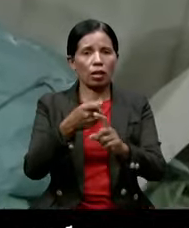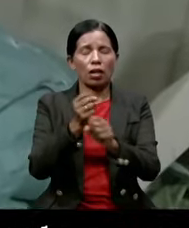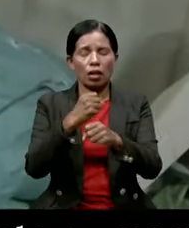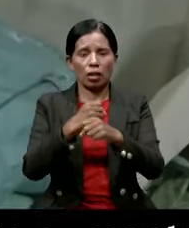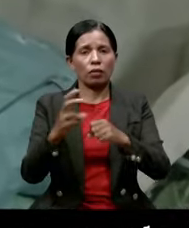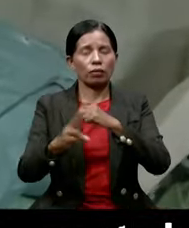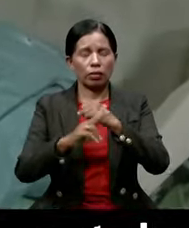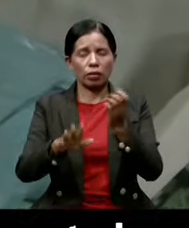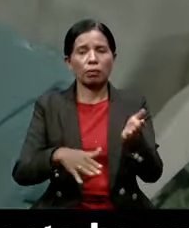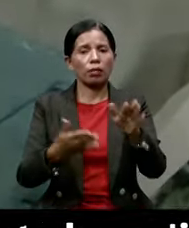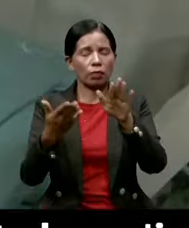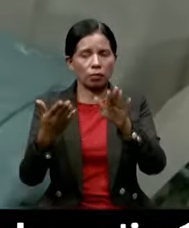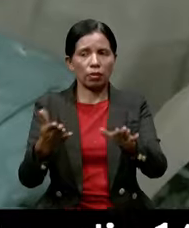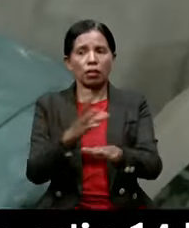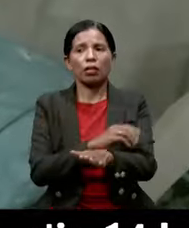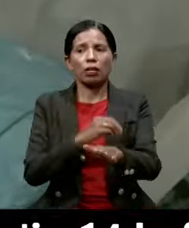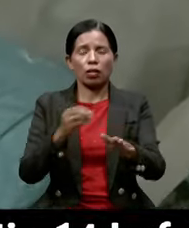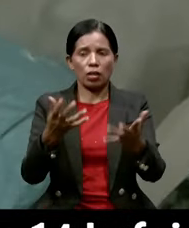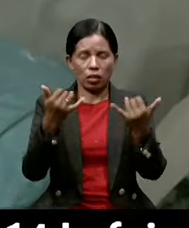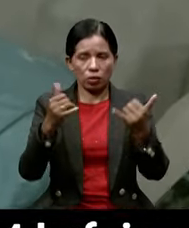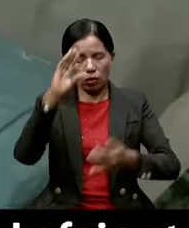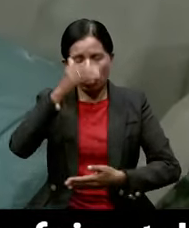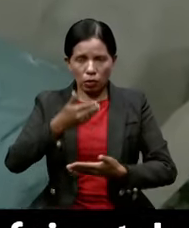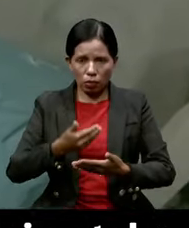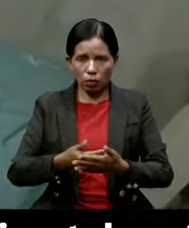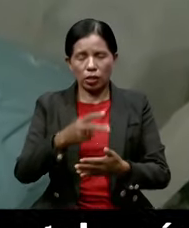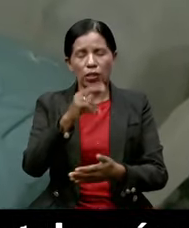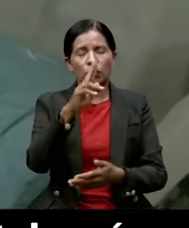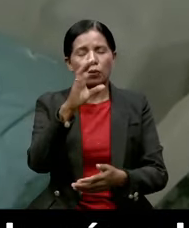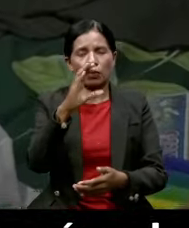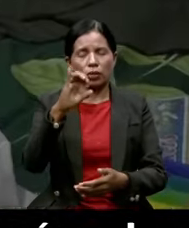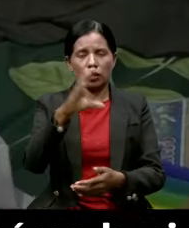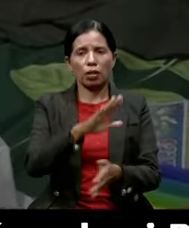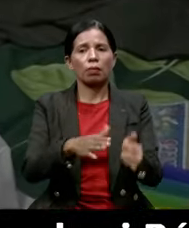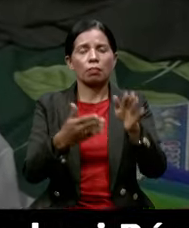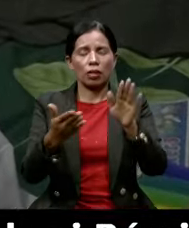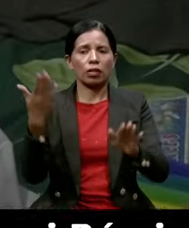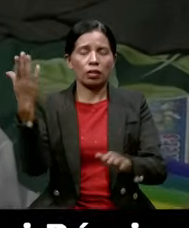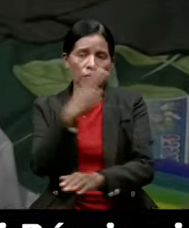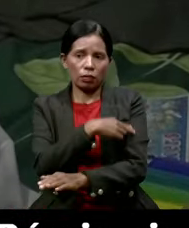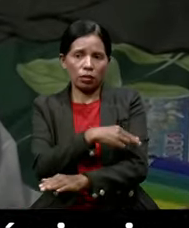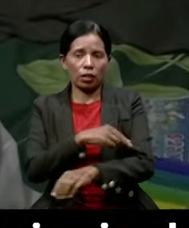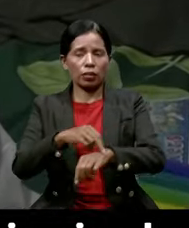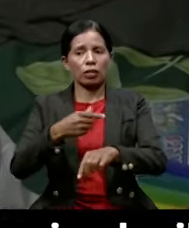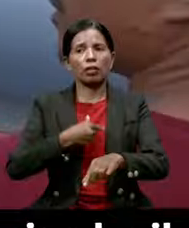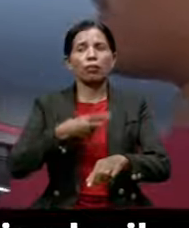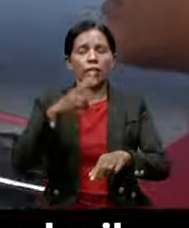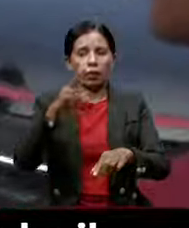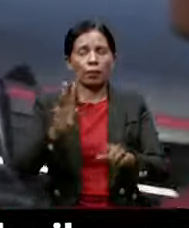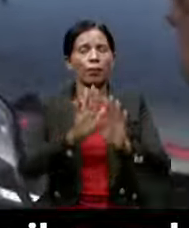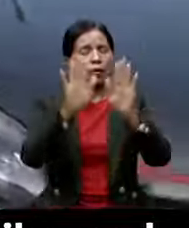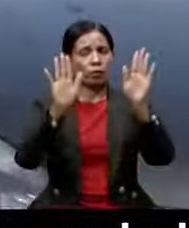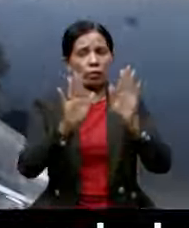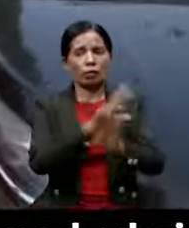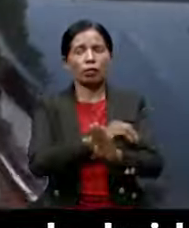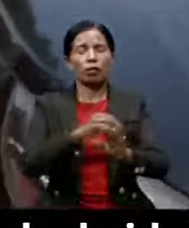Elizabeth Frangidai Soares e tancane grave, no Niawan Nitusia Frangidai, hakotu isi Hospital Nacional Guido Valdares. Domingo, né, autoridade de segurança